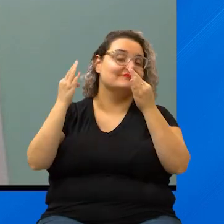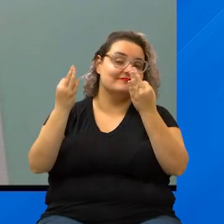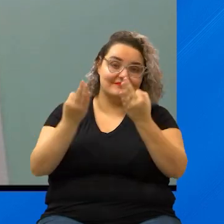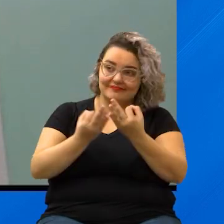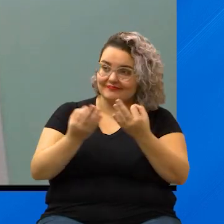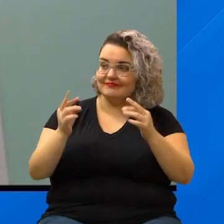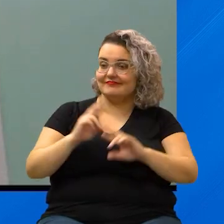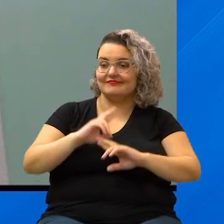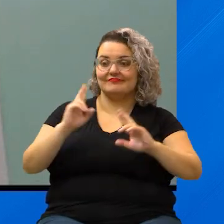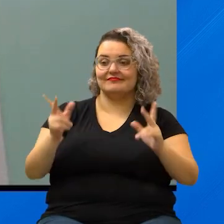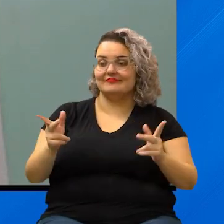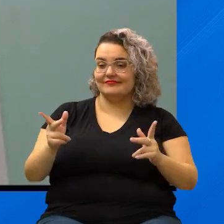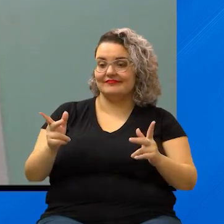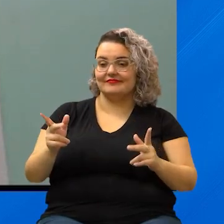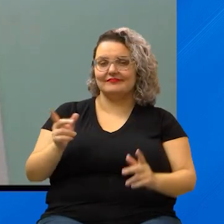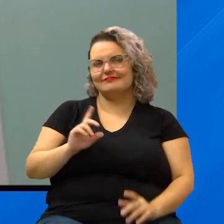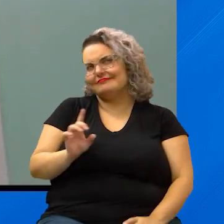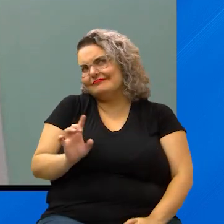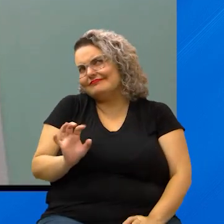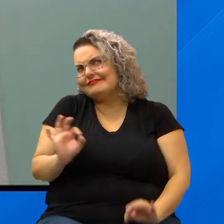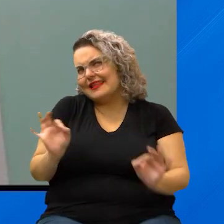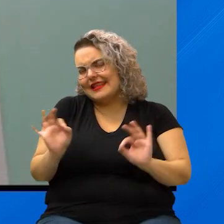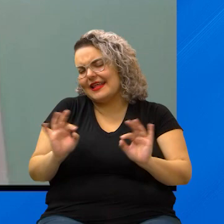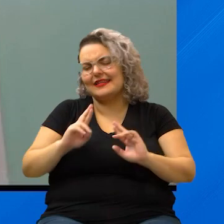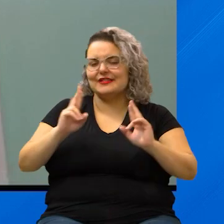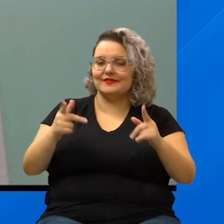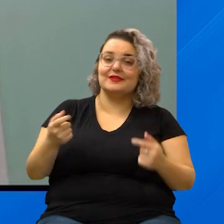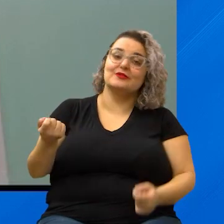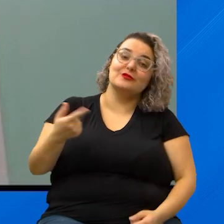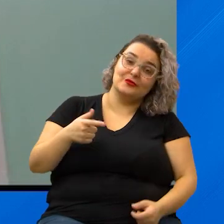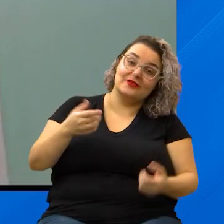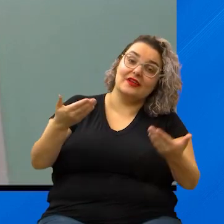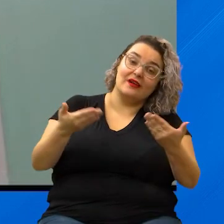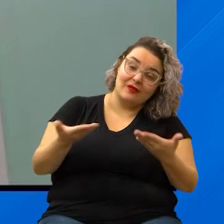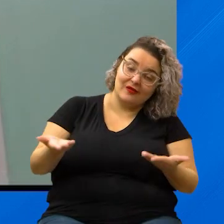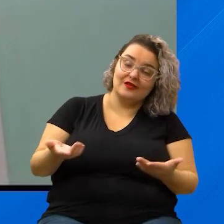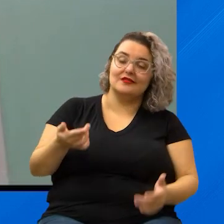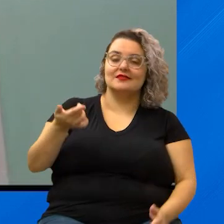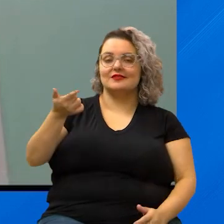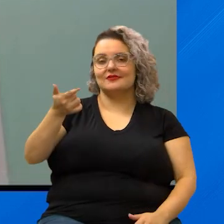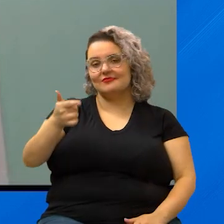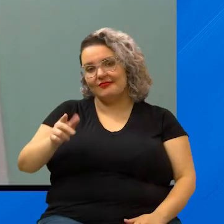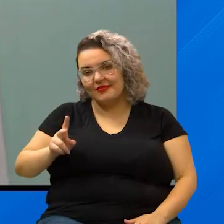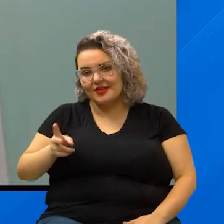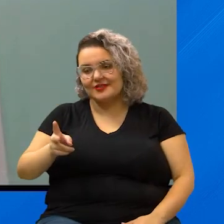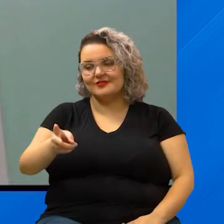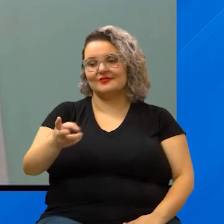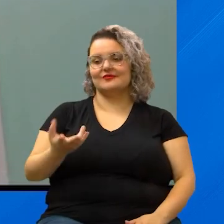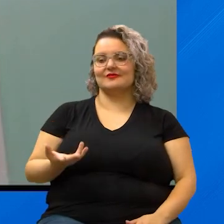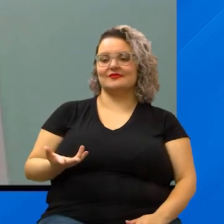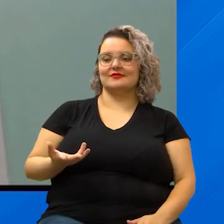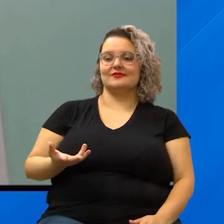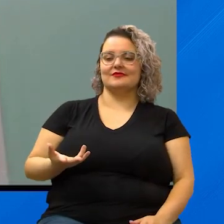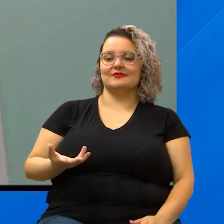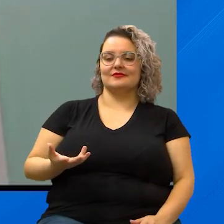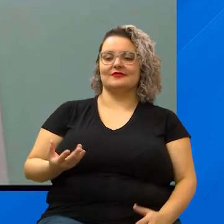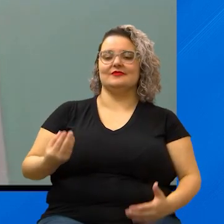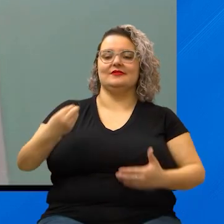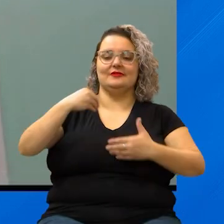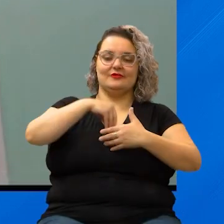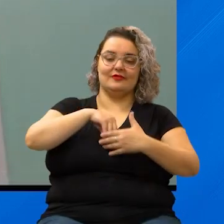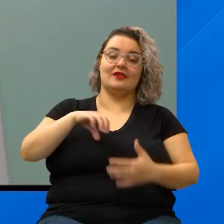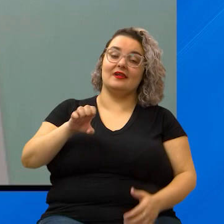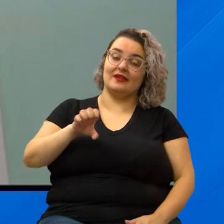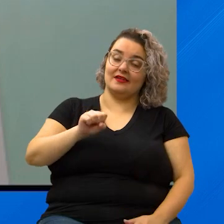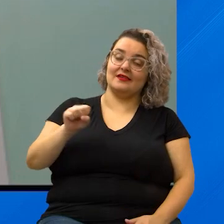a família. Nada muito diferente do que ele é hoje, né? Ele continua, ele